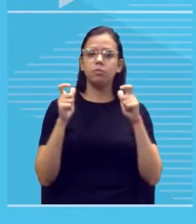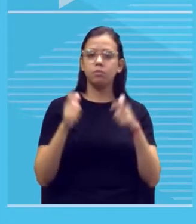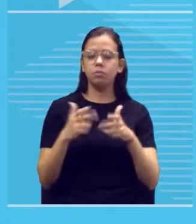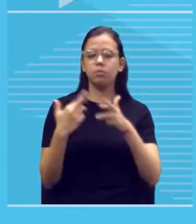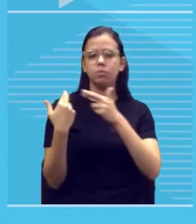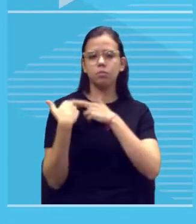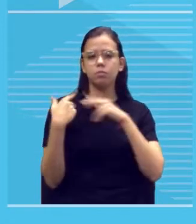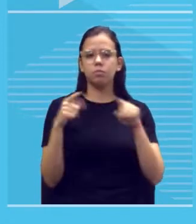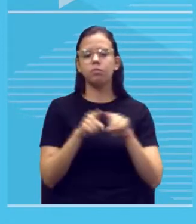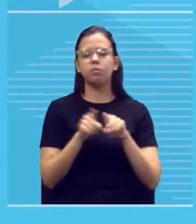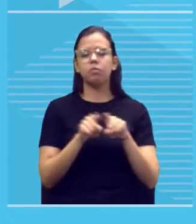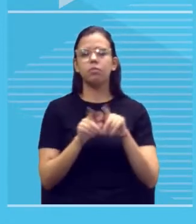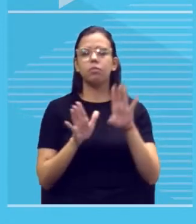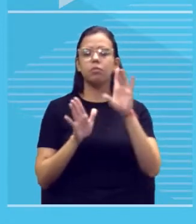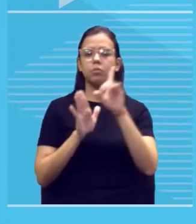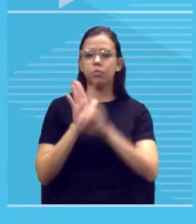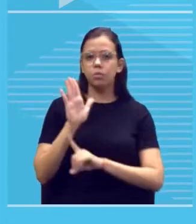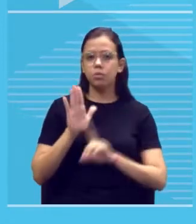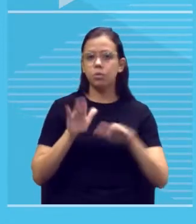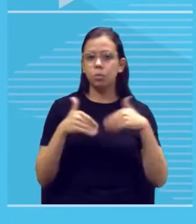estão os seus direitos